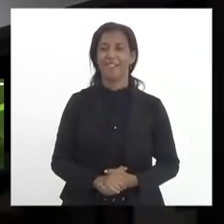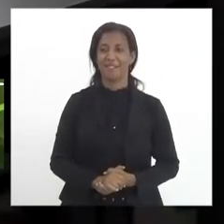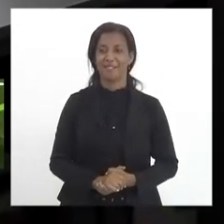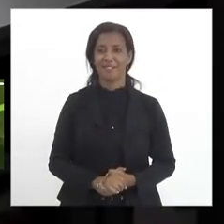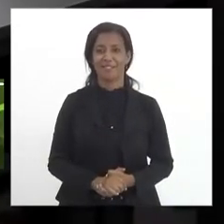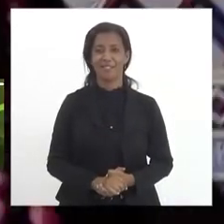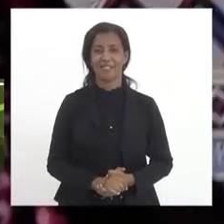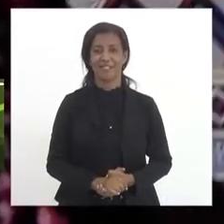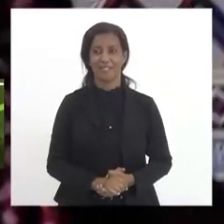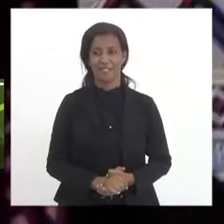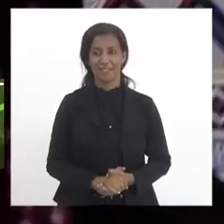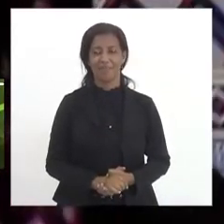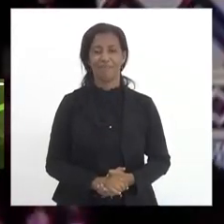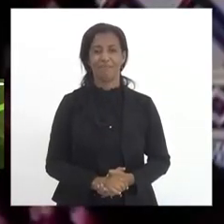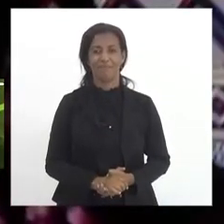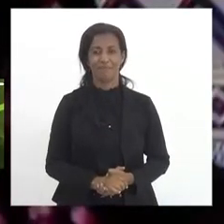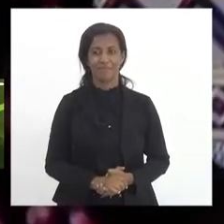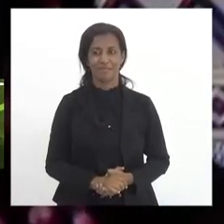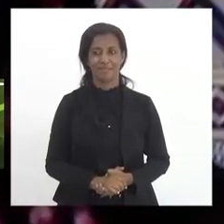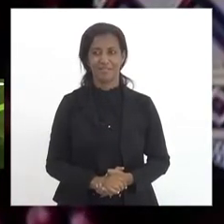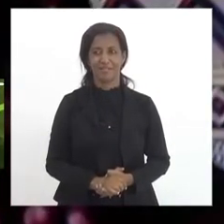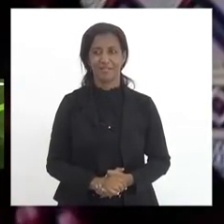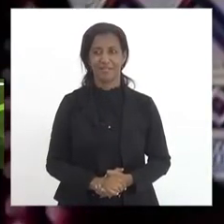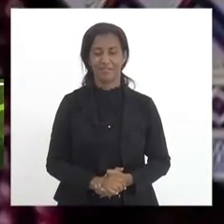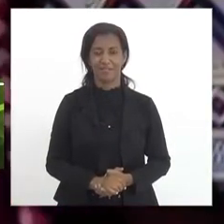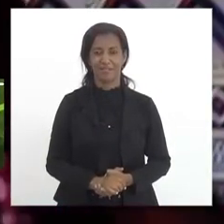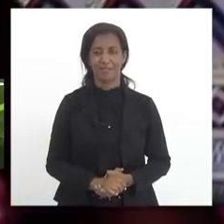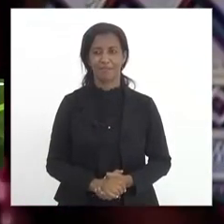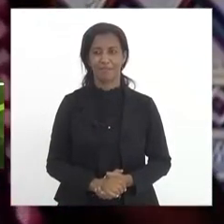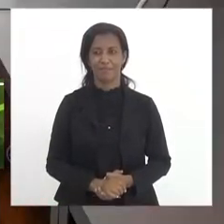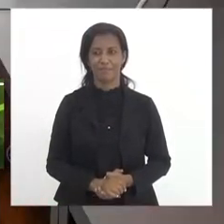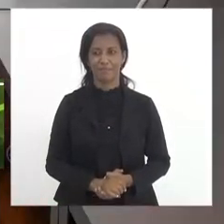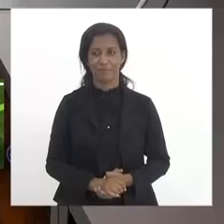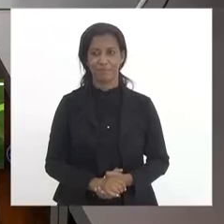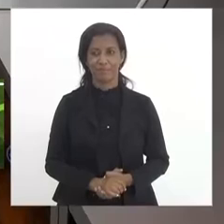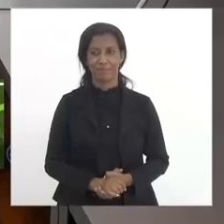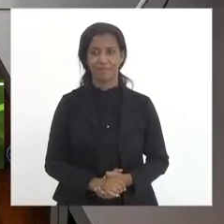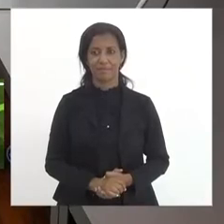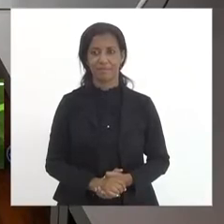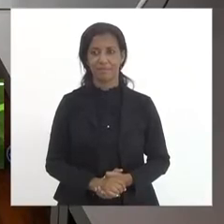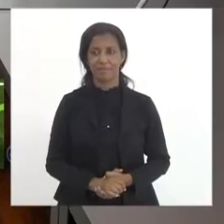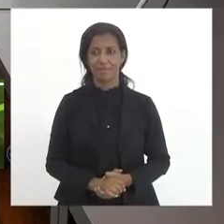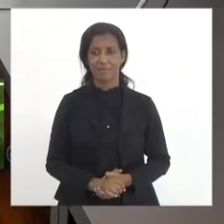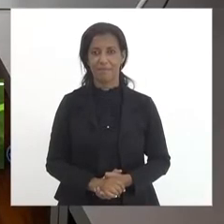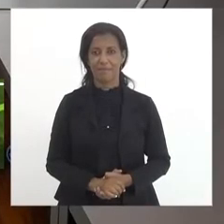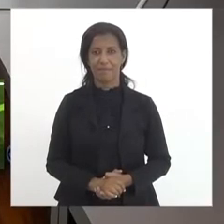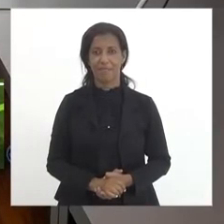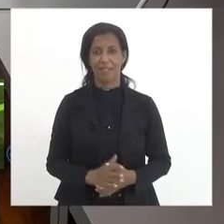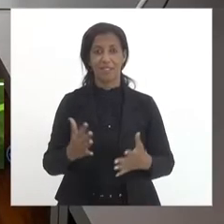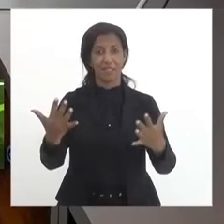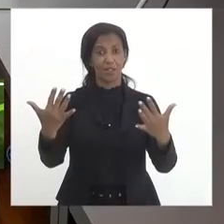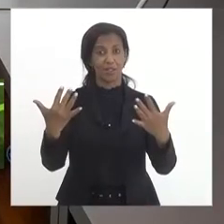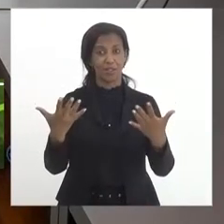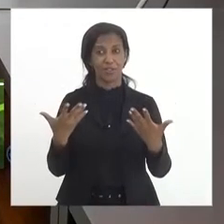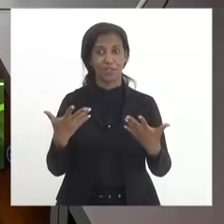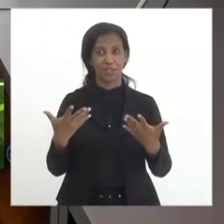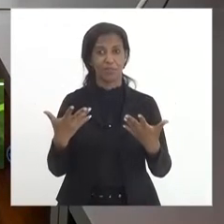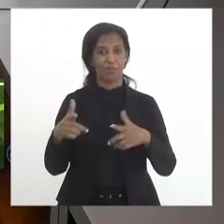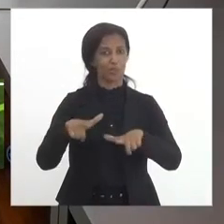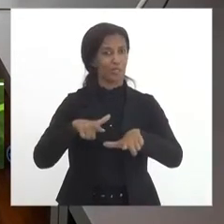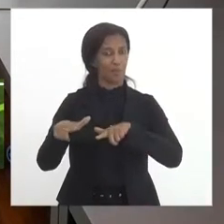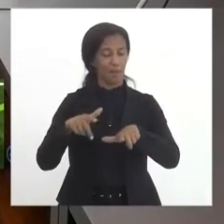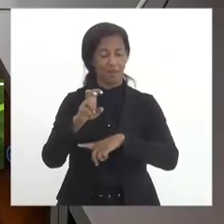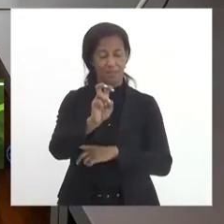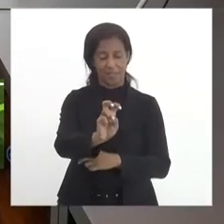sair notinha. Vai sair notinha, hoje. Então, faço. Chamo os trabalhos da ordem. O 53,